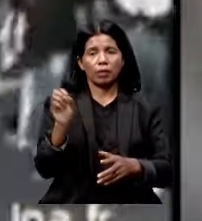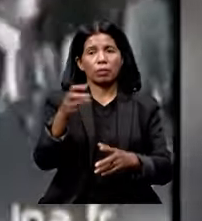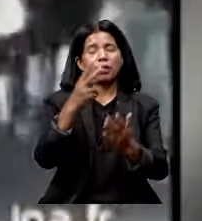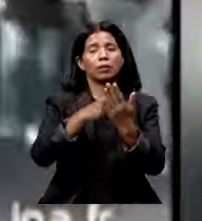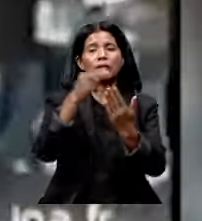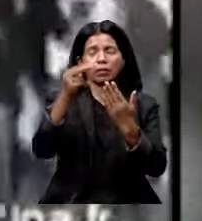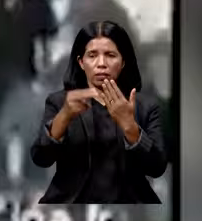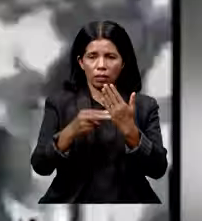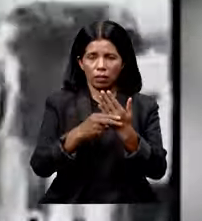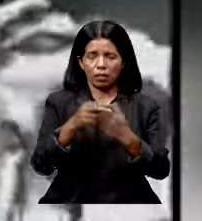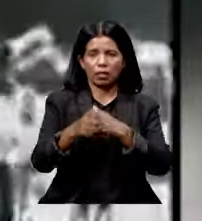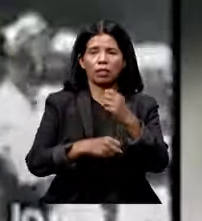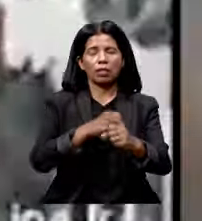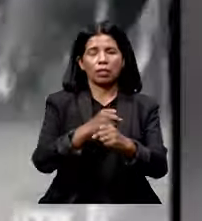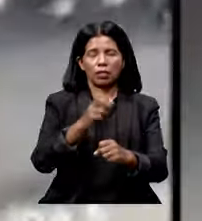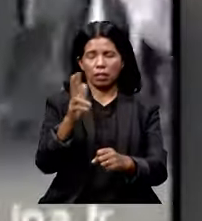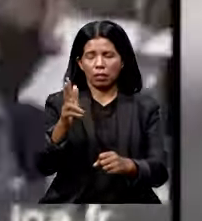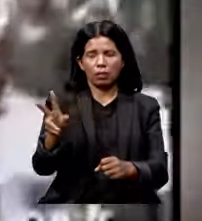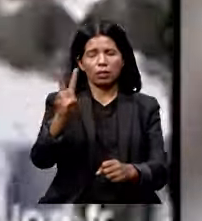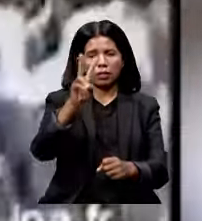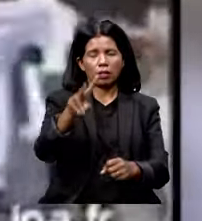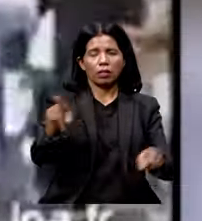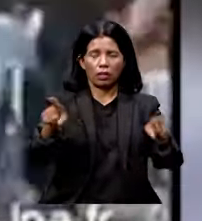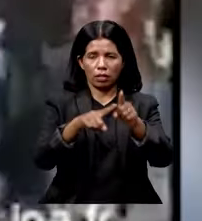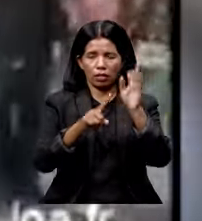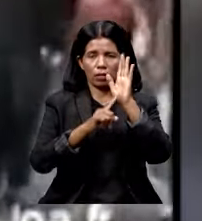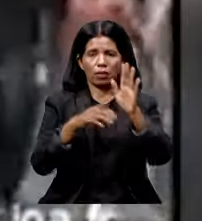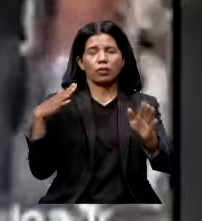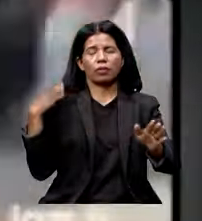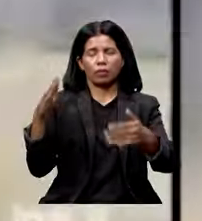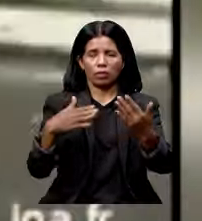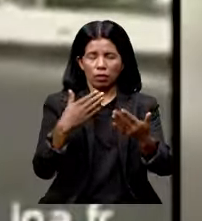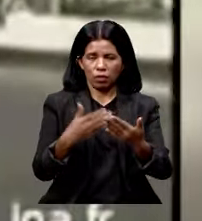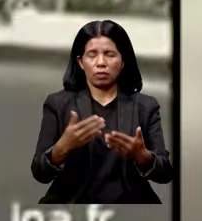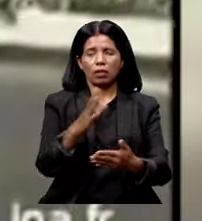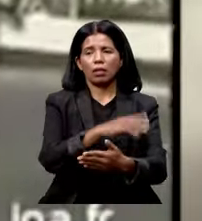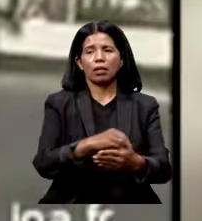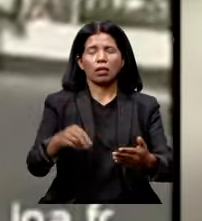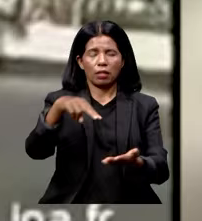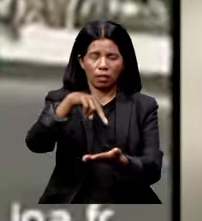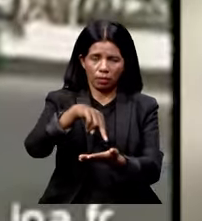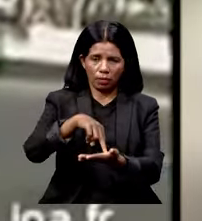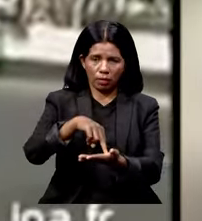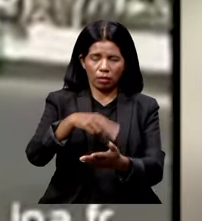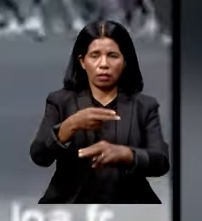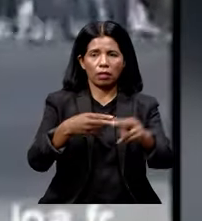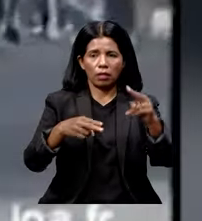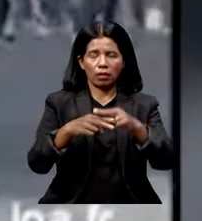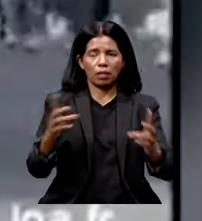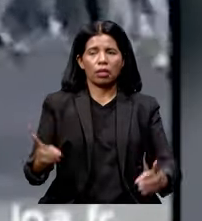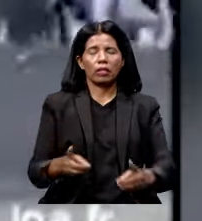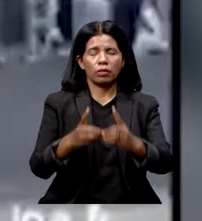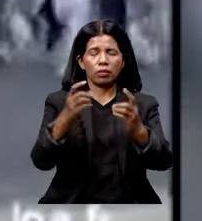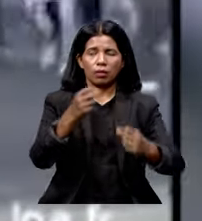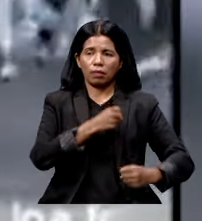nebe acontece e tinang tolul resintolu liuba sai sasing ida ba juventuri loriko asuban sira nebe hambrei kholi mantanan ho dihasoru forsa